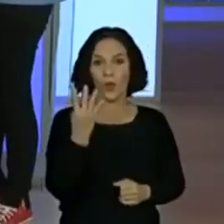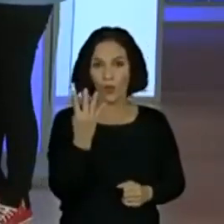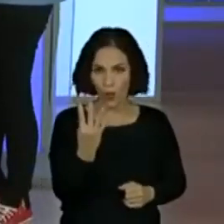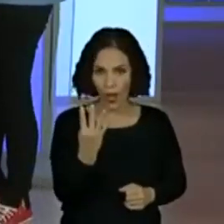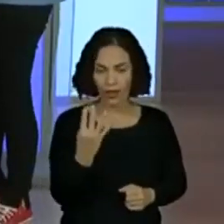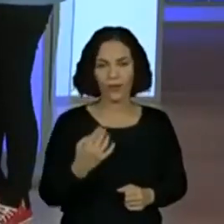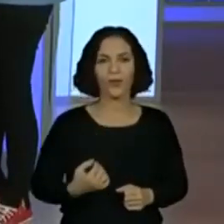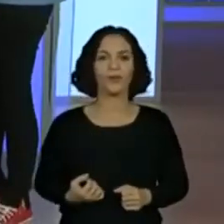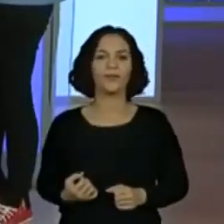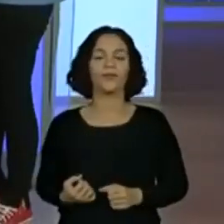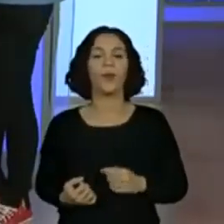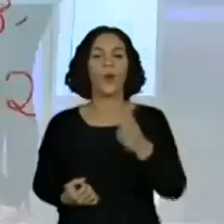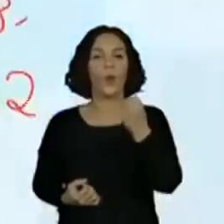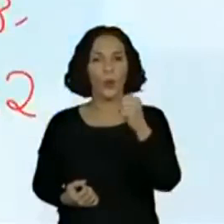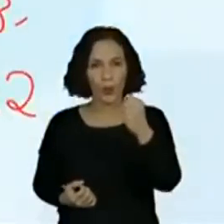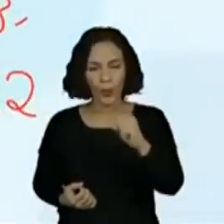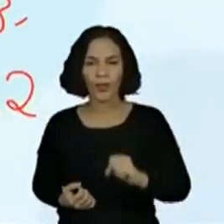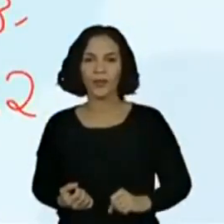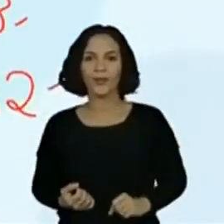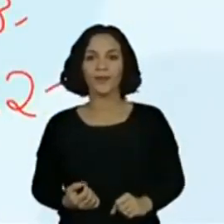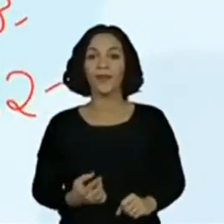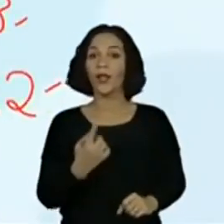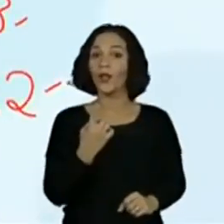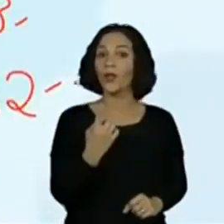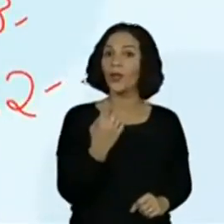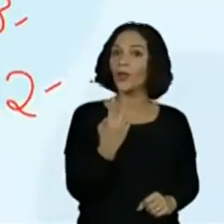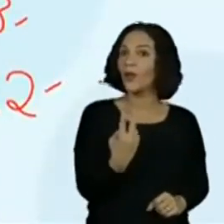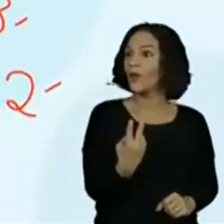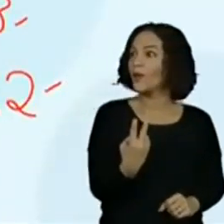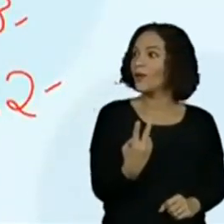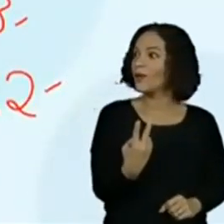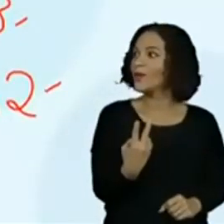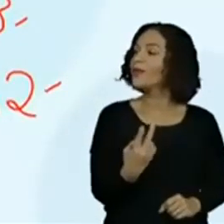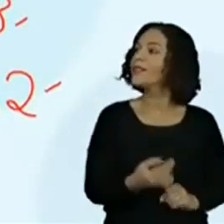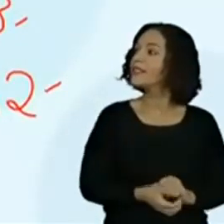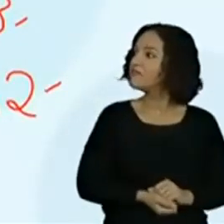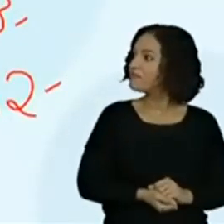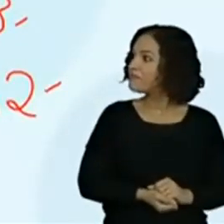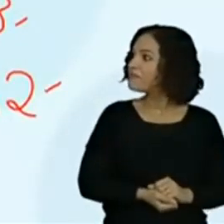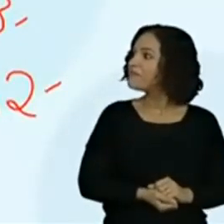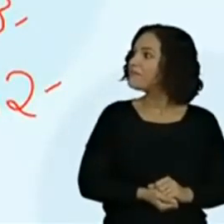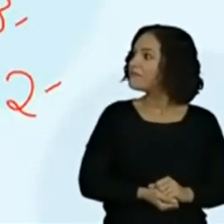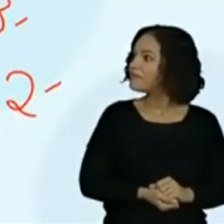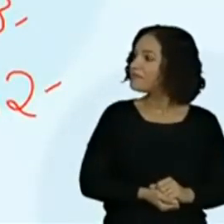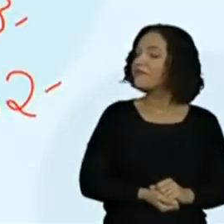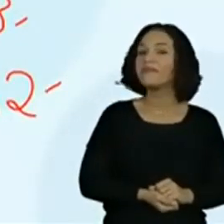4, 8, 12. Então, nós temos aqui, ó,